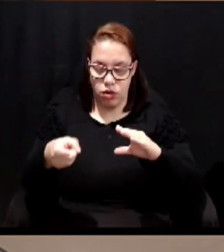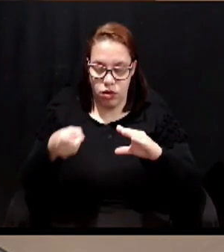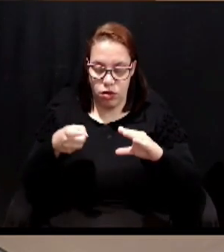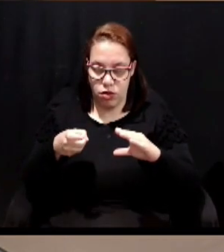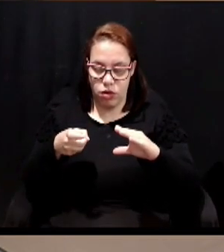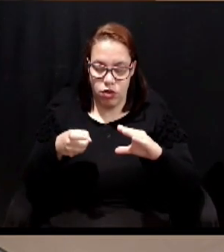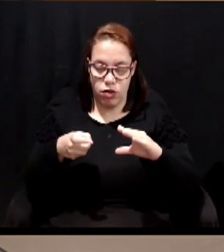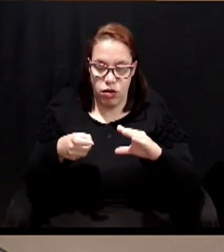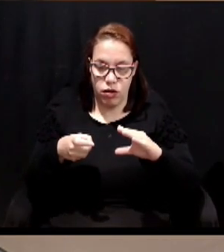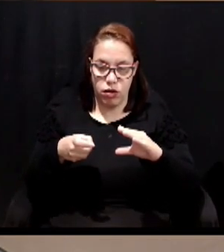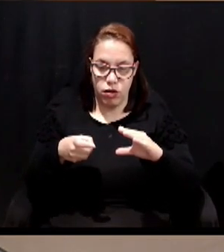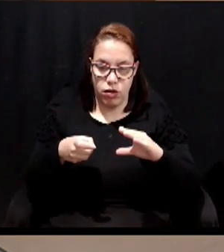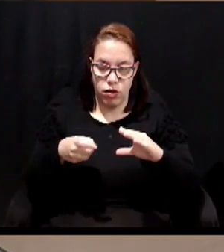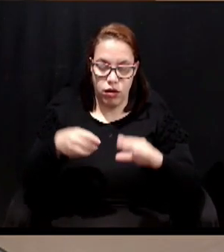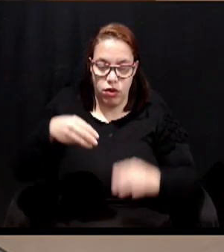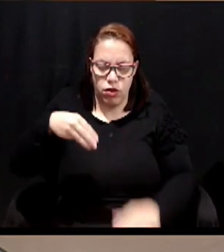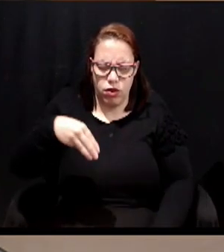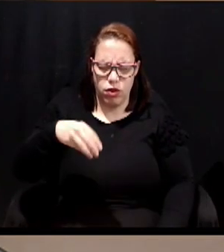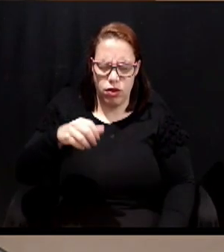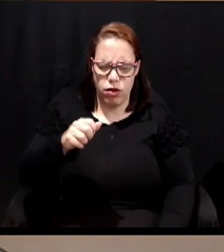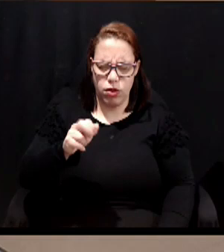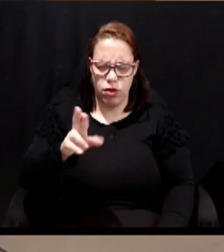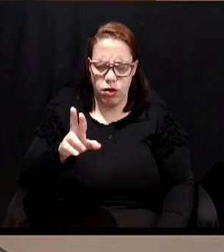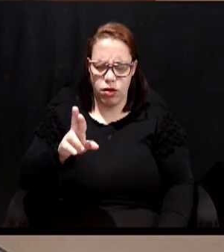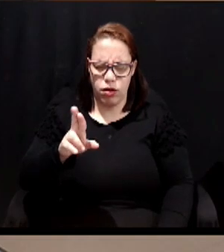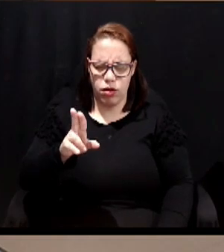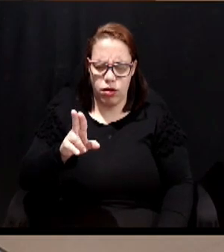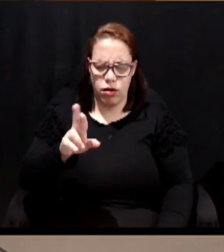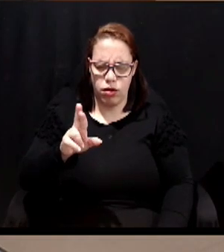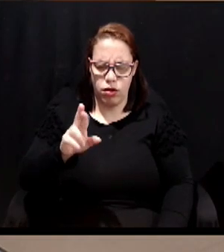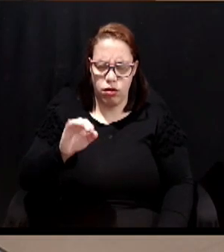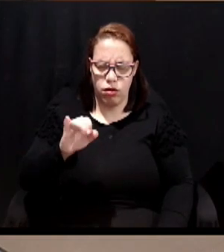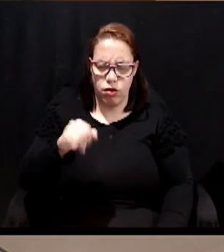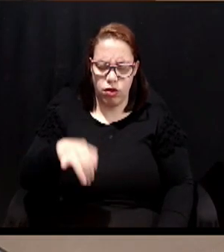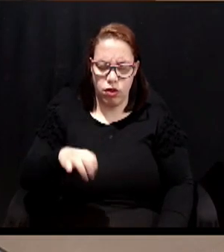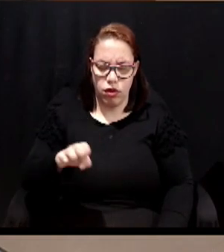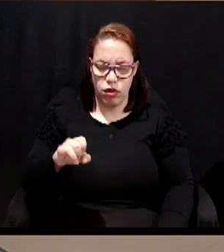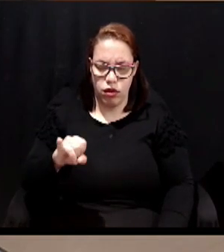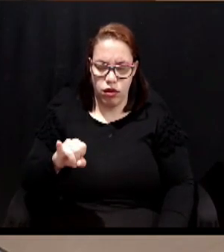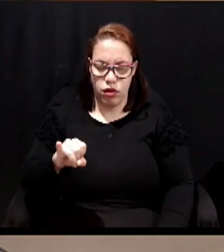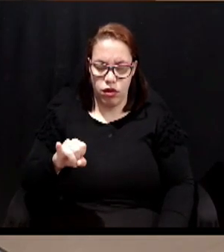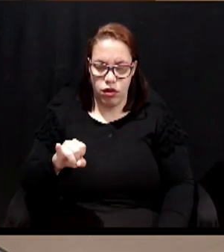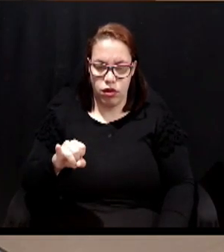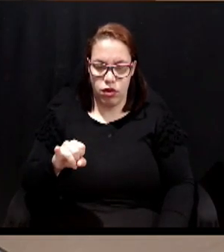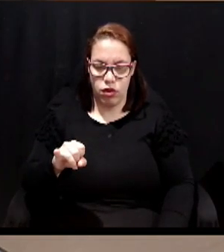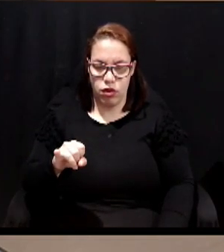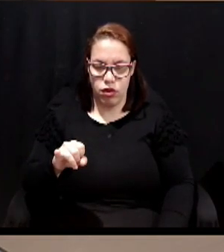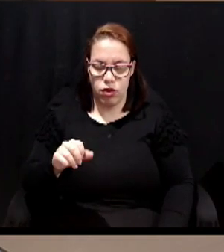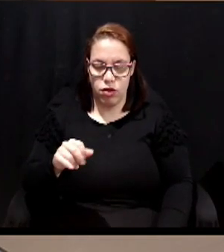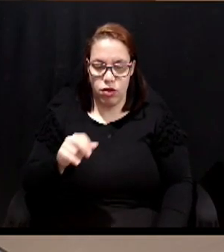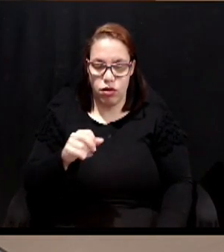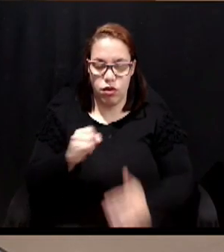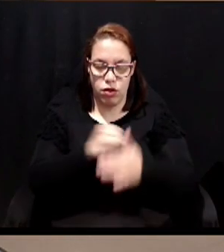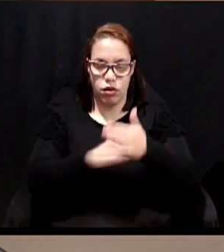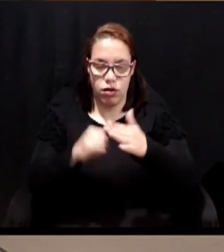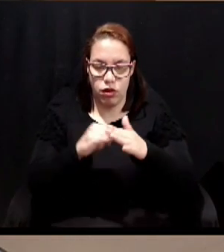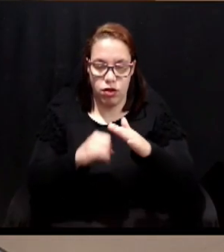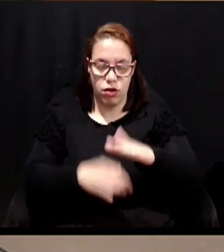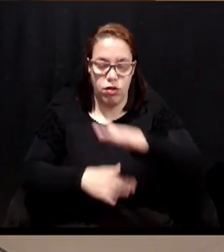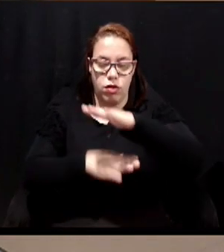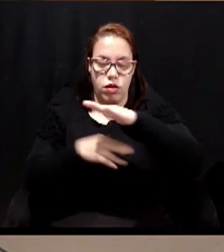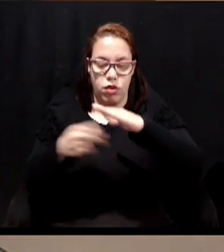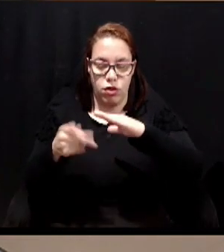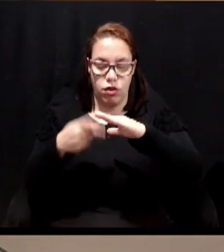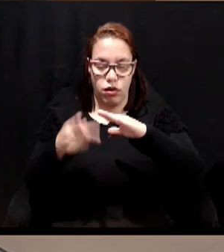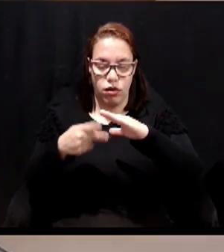o Maurinei Cordeiro, vice-presidente de relação institucional da Câmara de Comércio Exterior de Campinas. E a gente